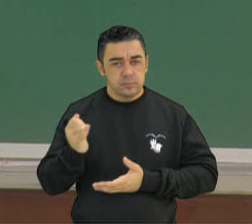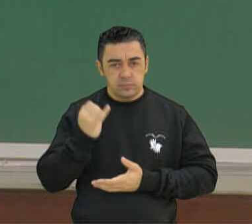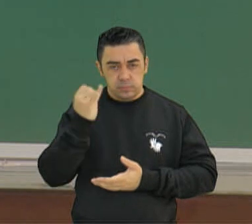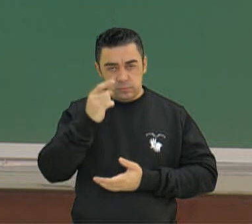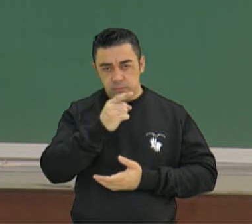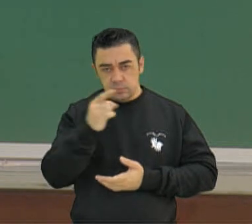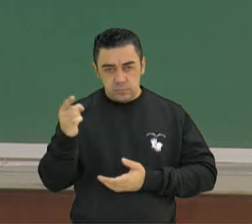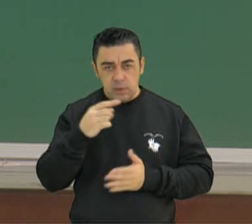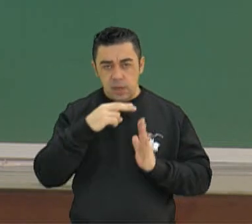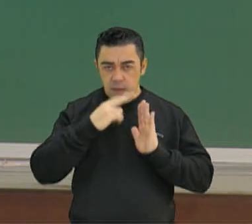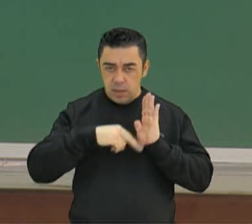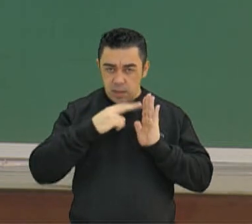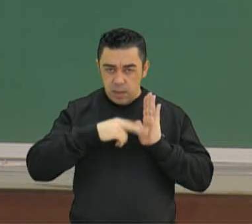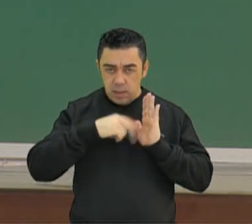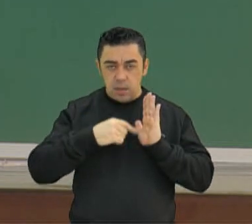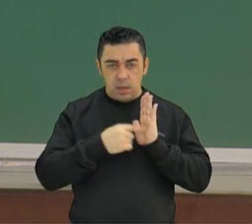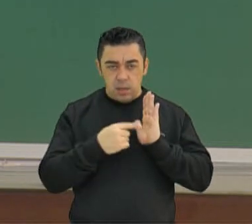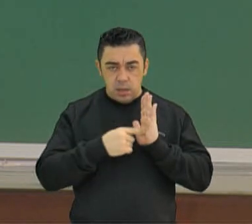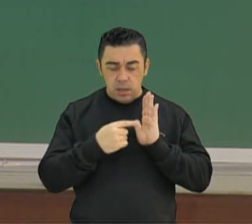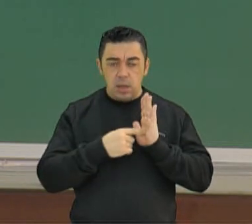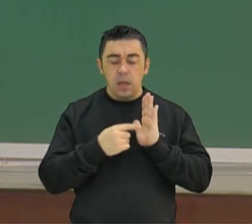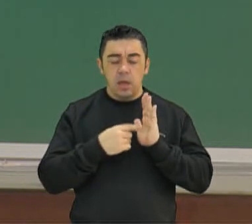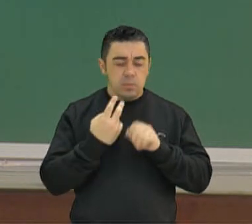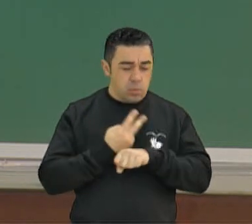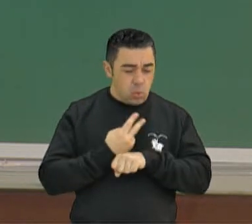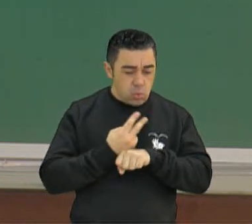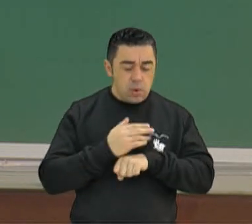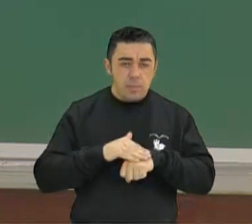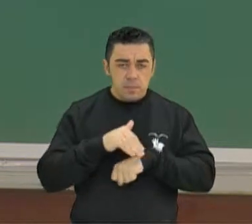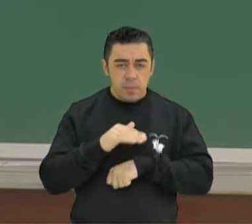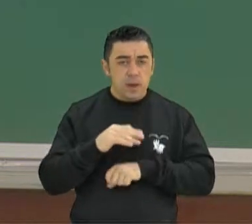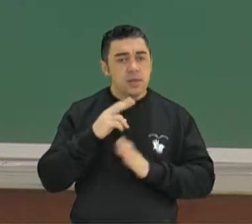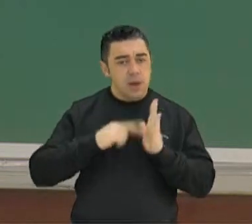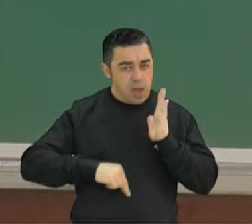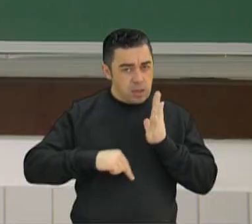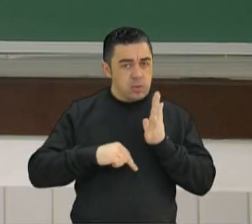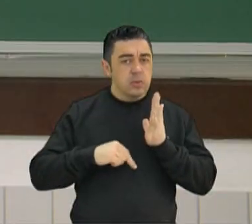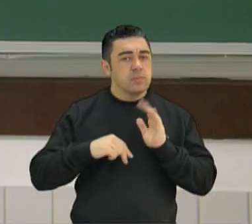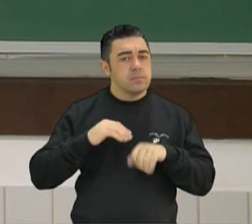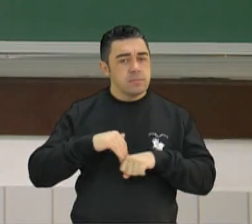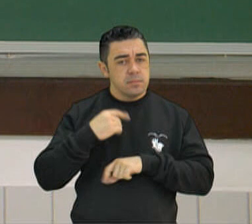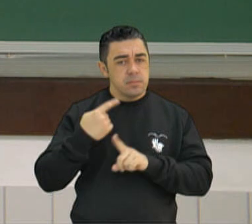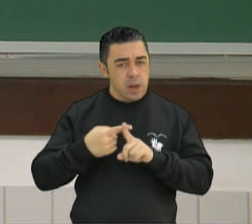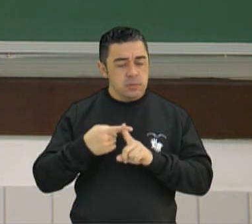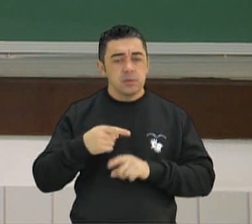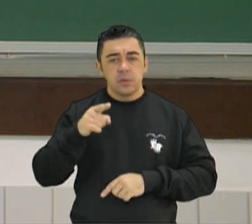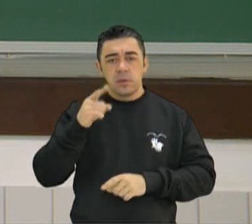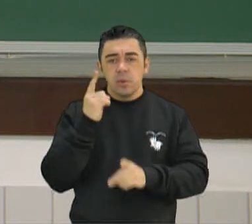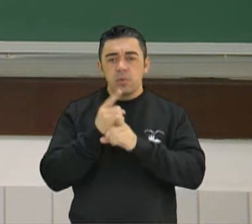que vocês façam a leitura, busquem, além do que foi dito aqui na aula, leiam. Nos